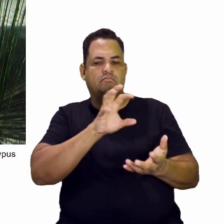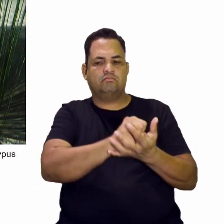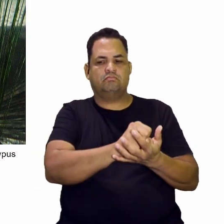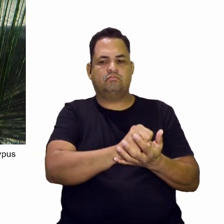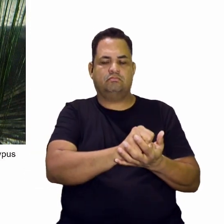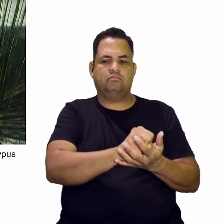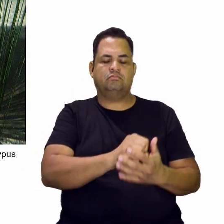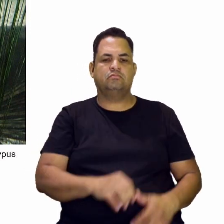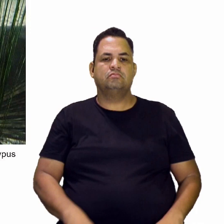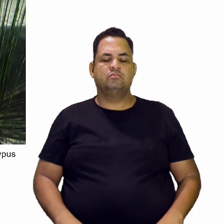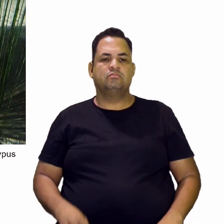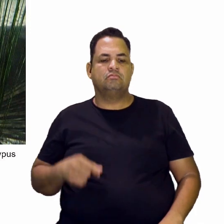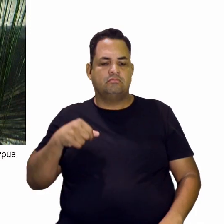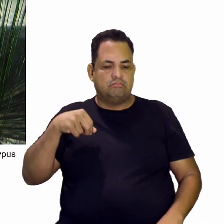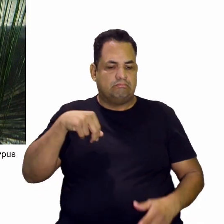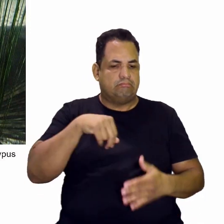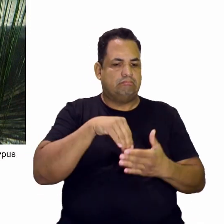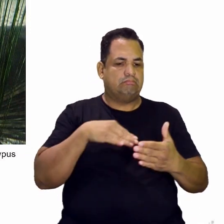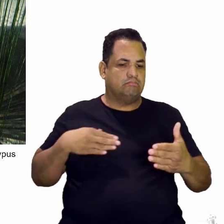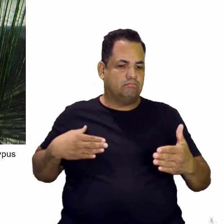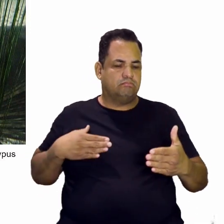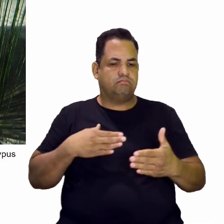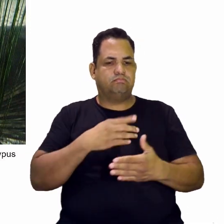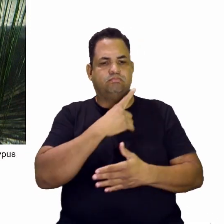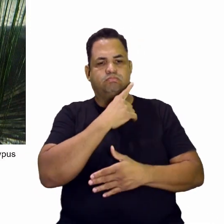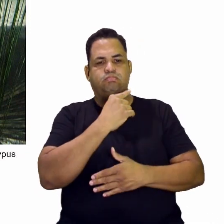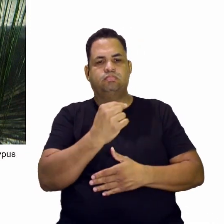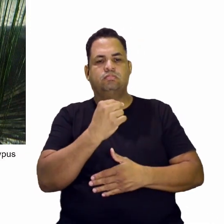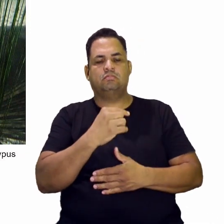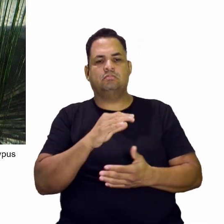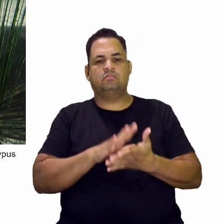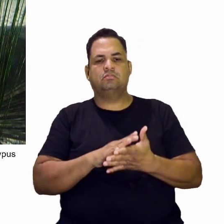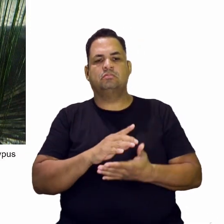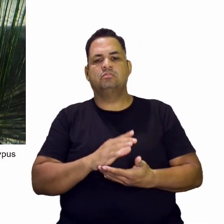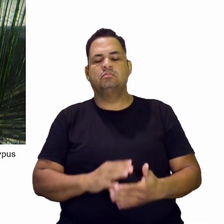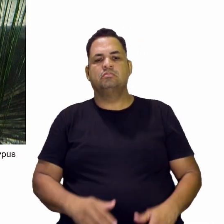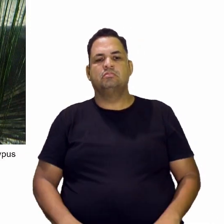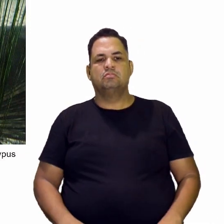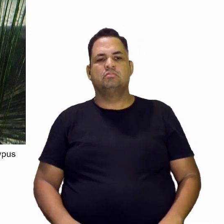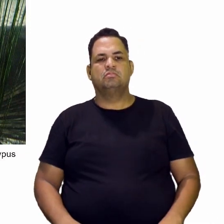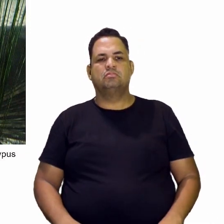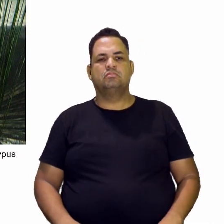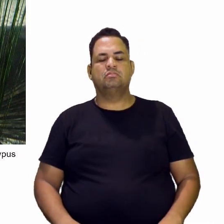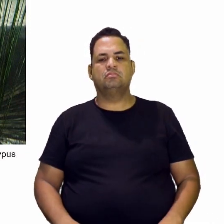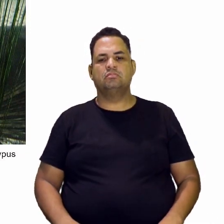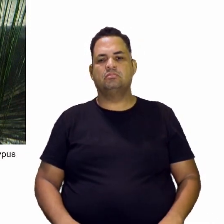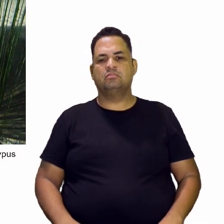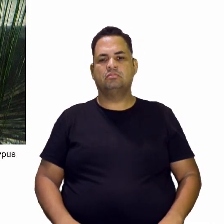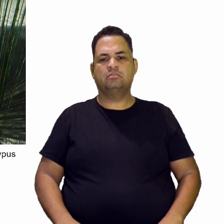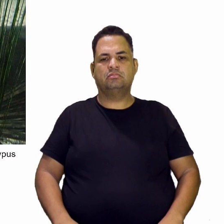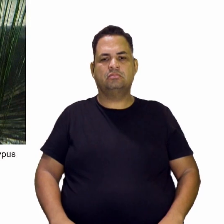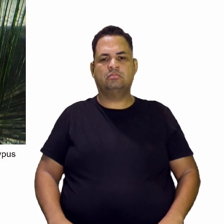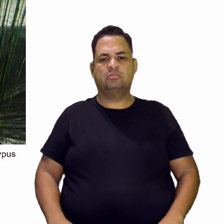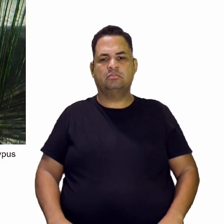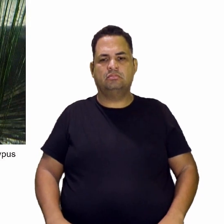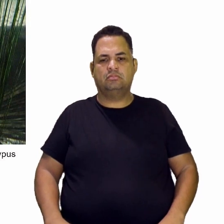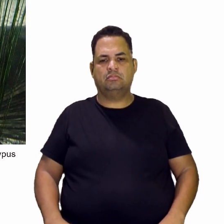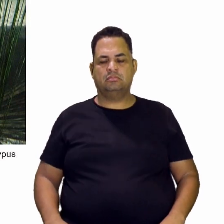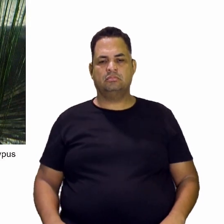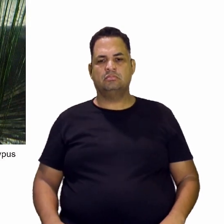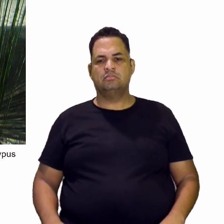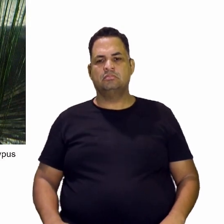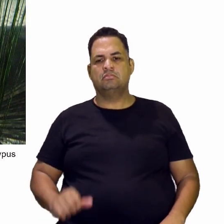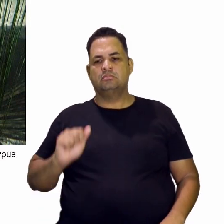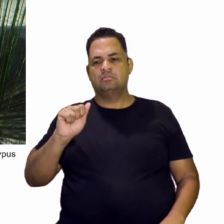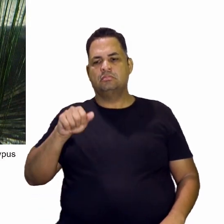né, saem da água com uma velocidade também bem legal, tá? Assim como jacarés. E aqui a gente tem o ornitorrinco,